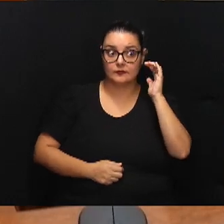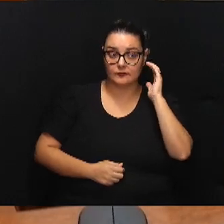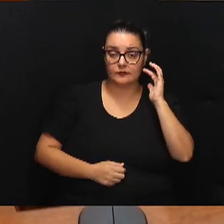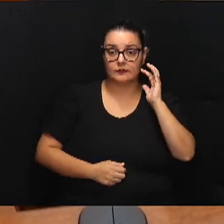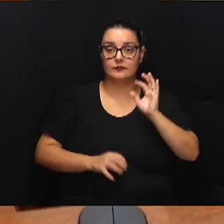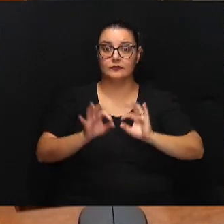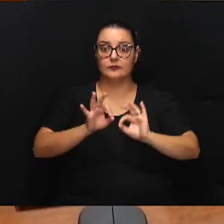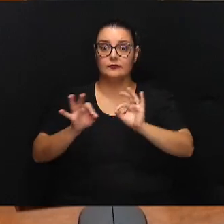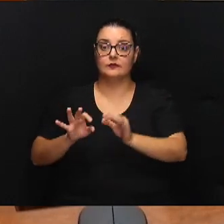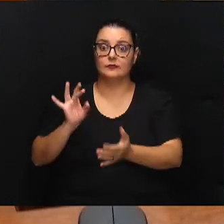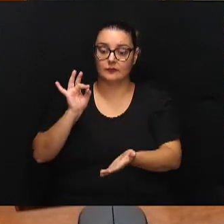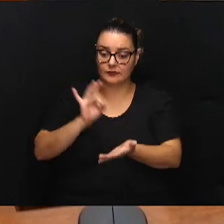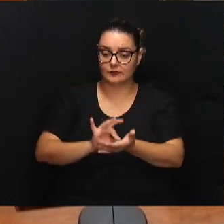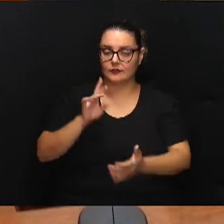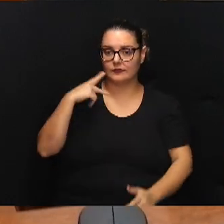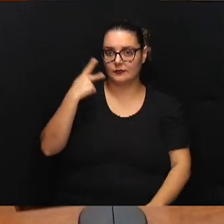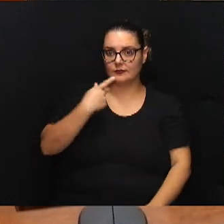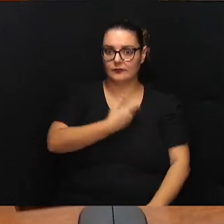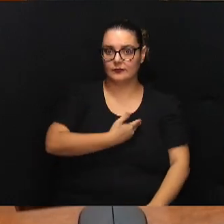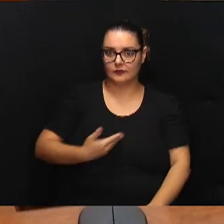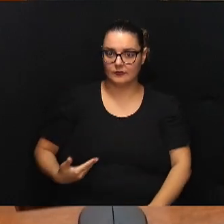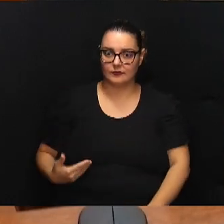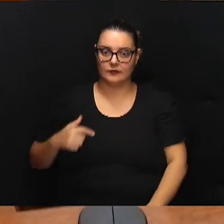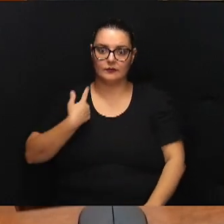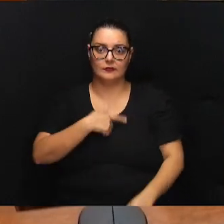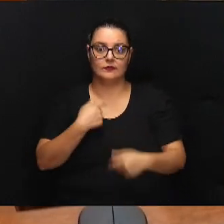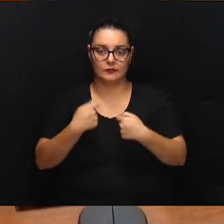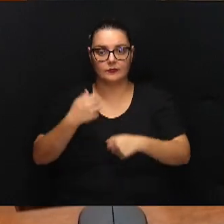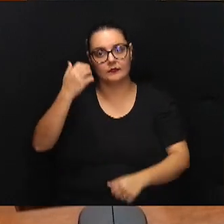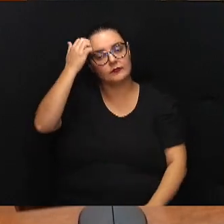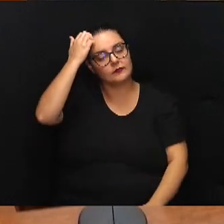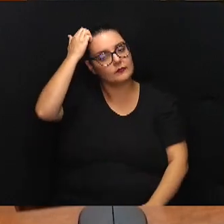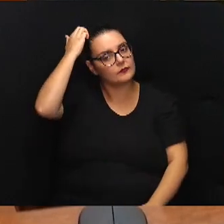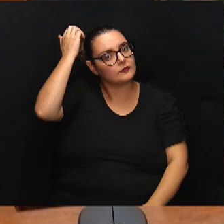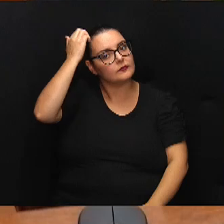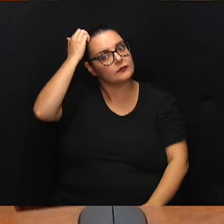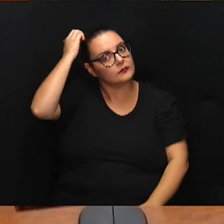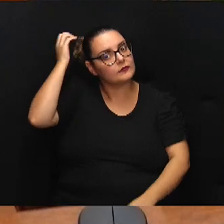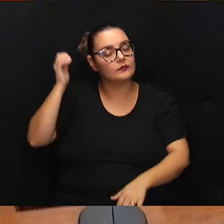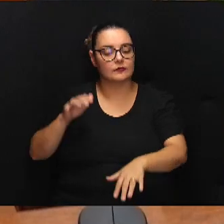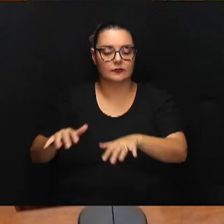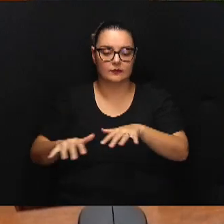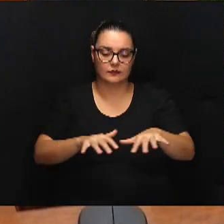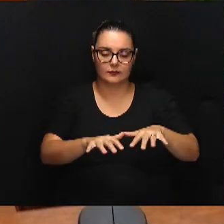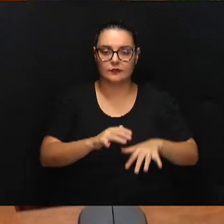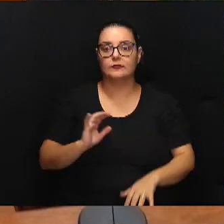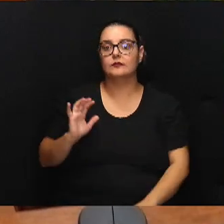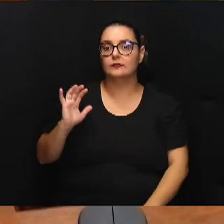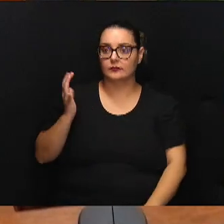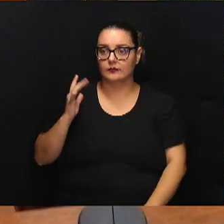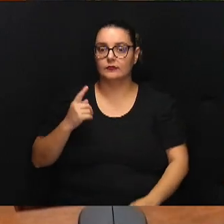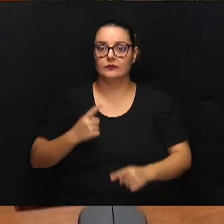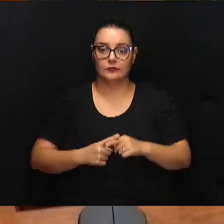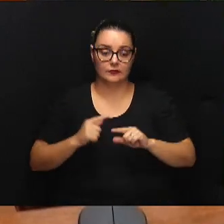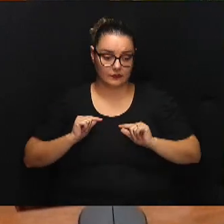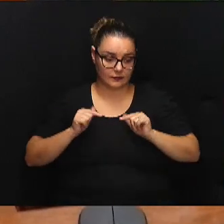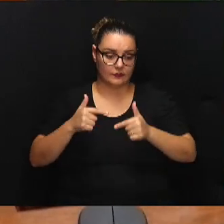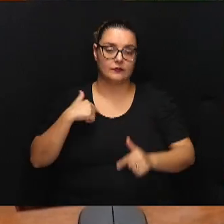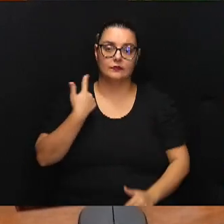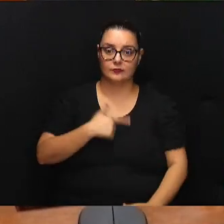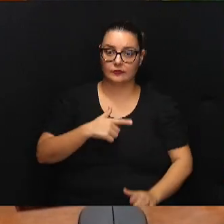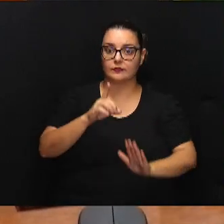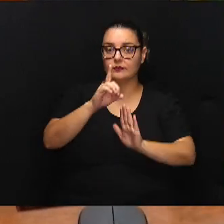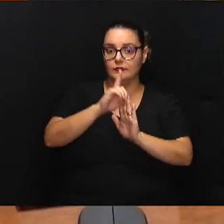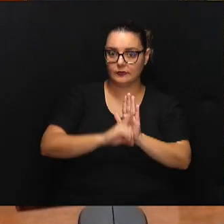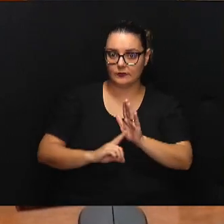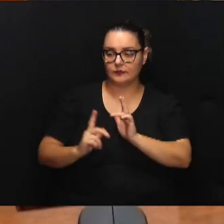e oficializar políticas públicas. A gente precisa que esses movimentos aconteçam, porque a nossa luta é muito por direitos,